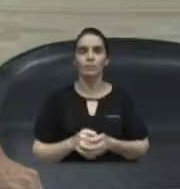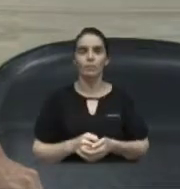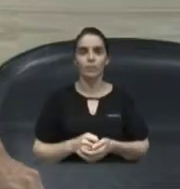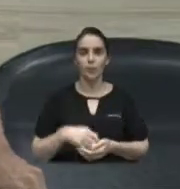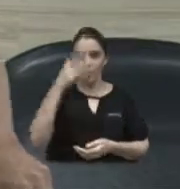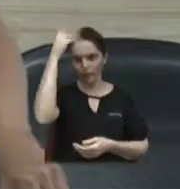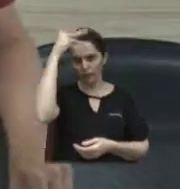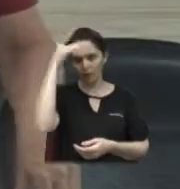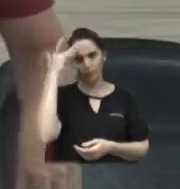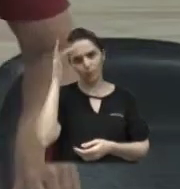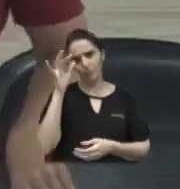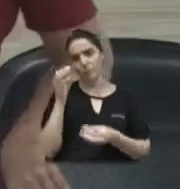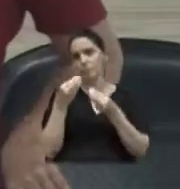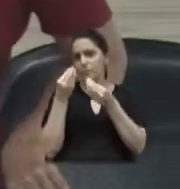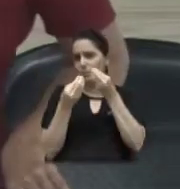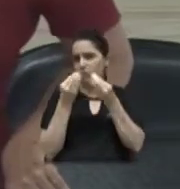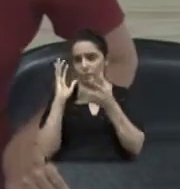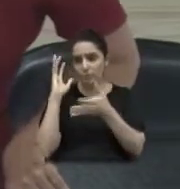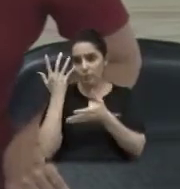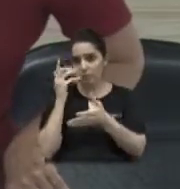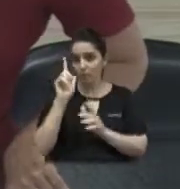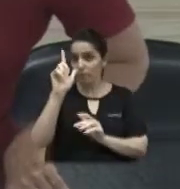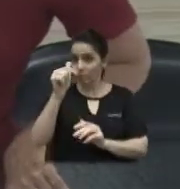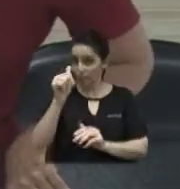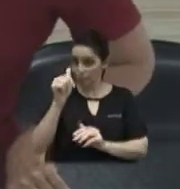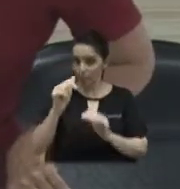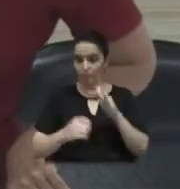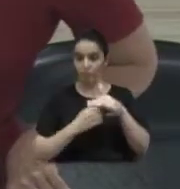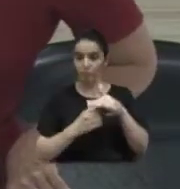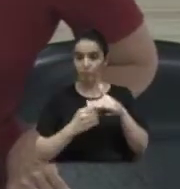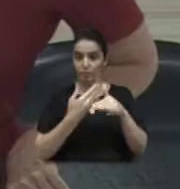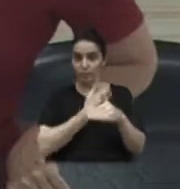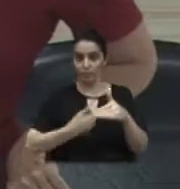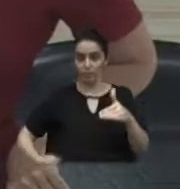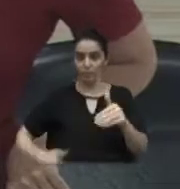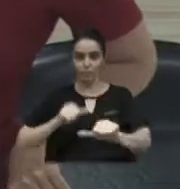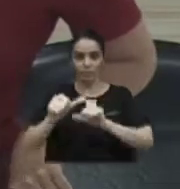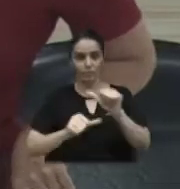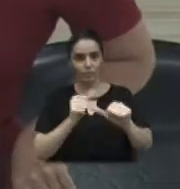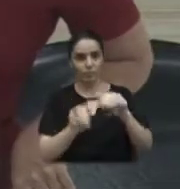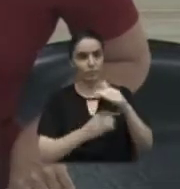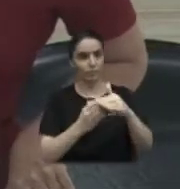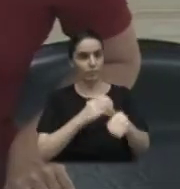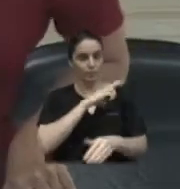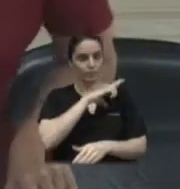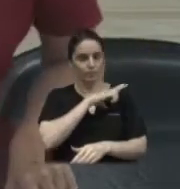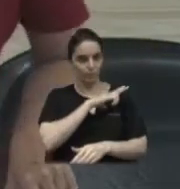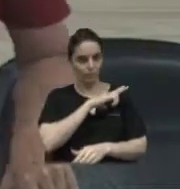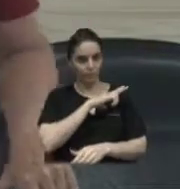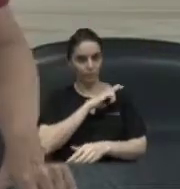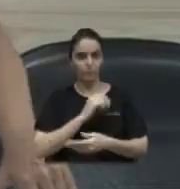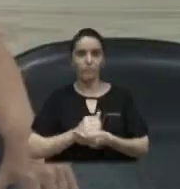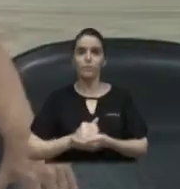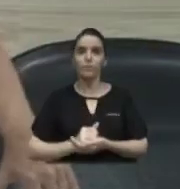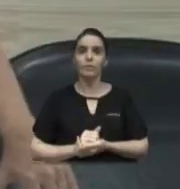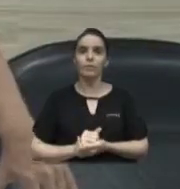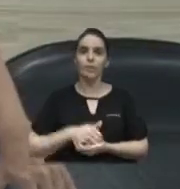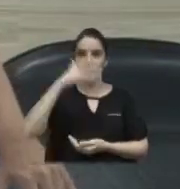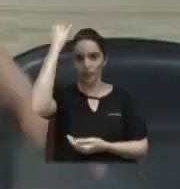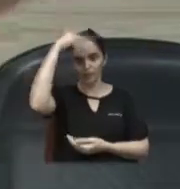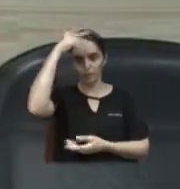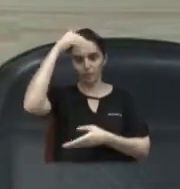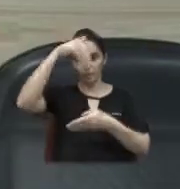ser feito após uma privatização. Então, aqui defendo e darei meu voto